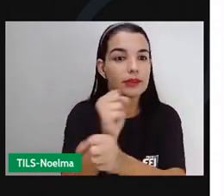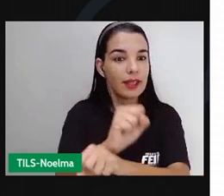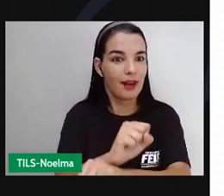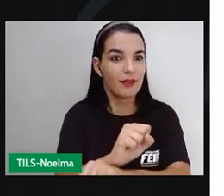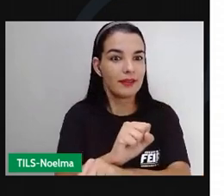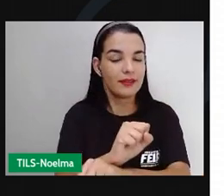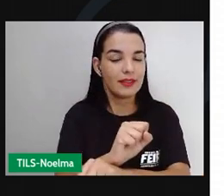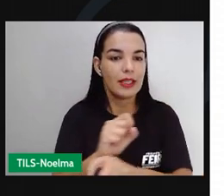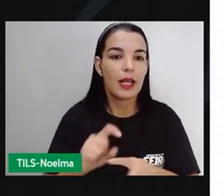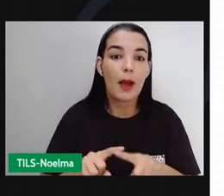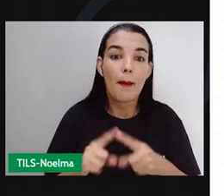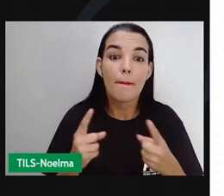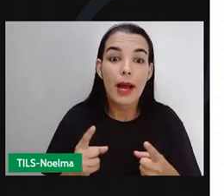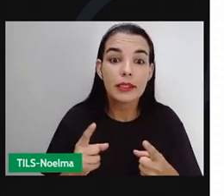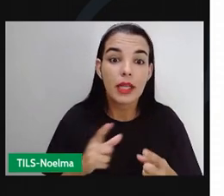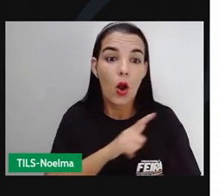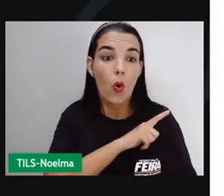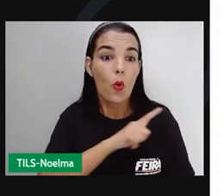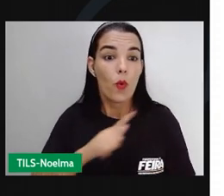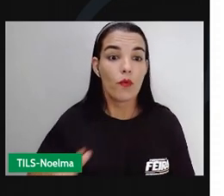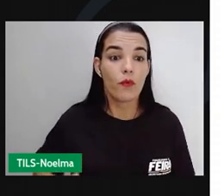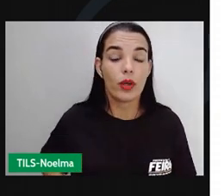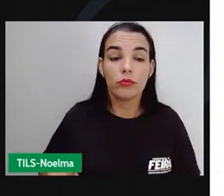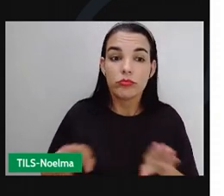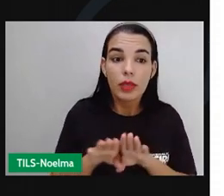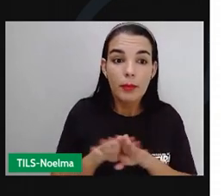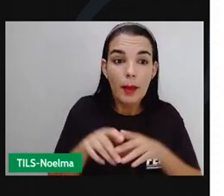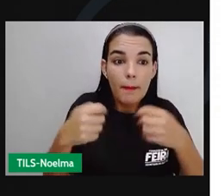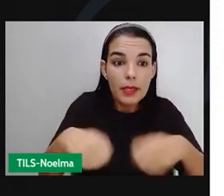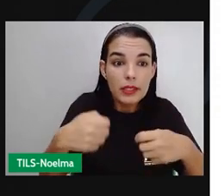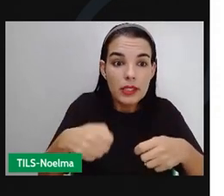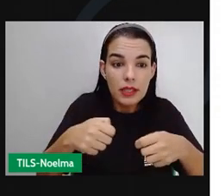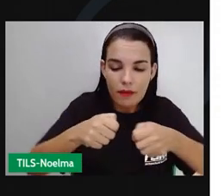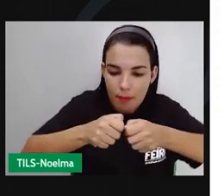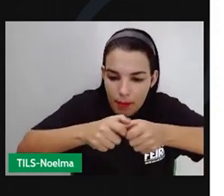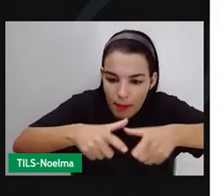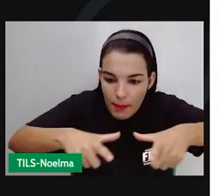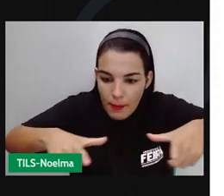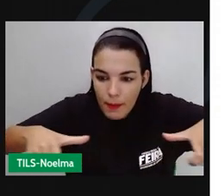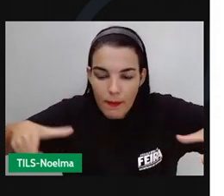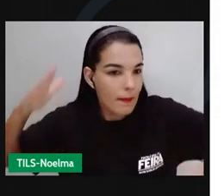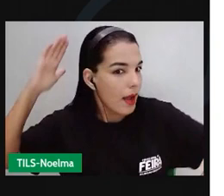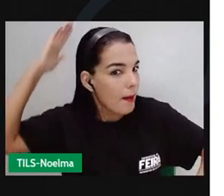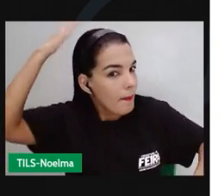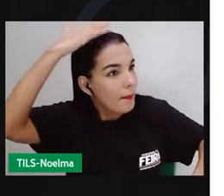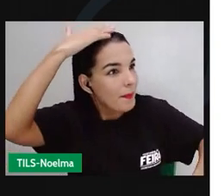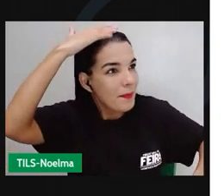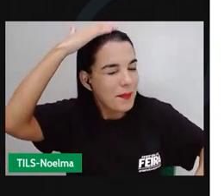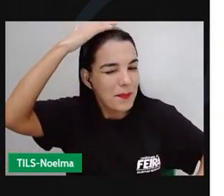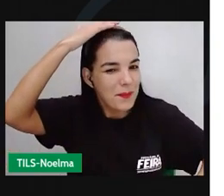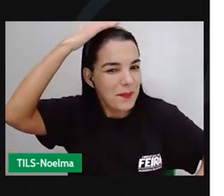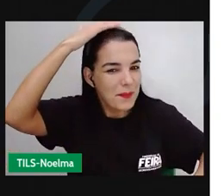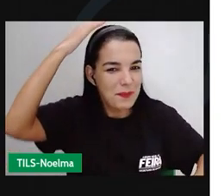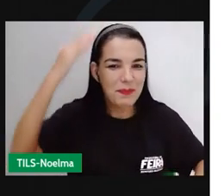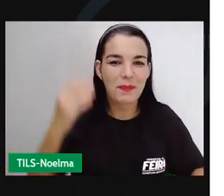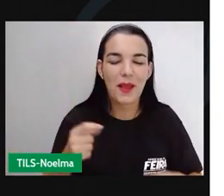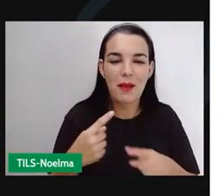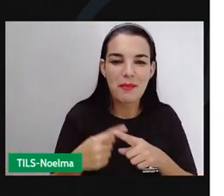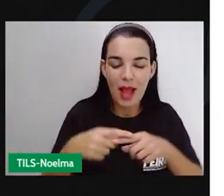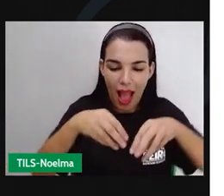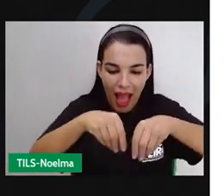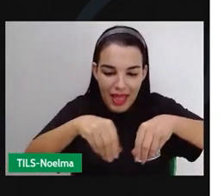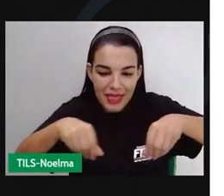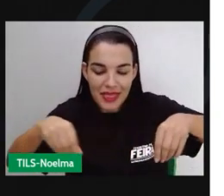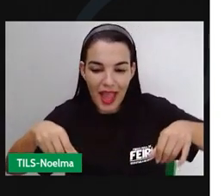colonizar as grandes áreas inexploradas do sul do país. Essas terras eram habitadas por índios,